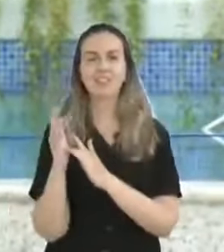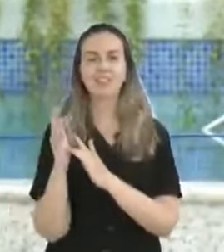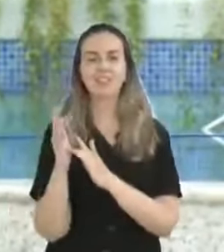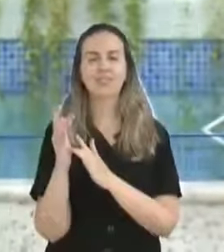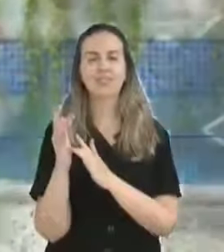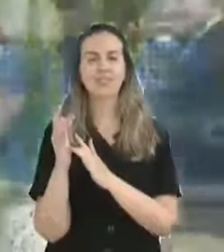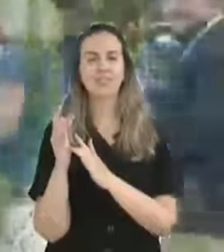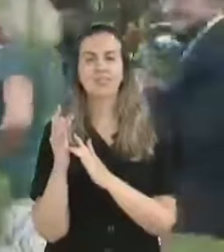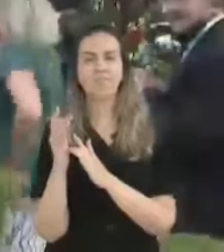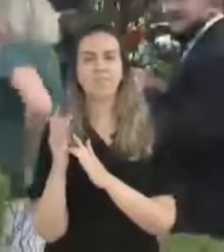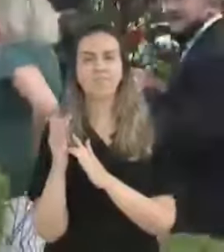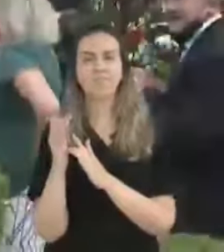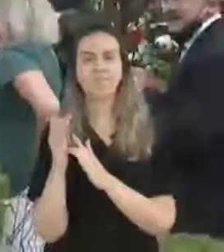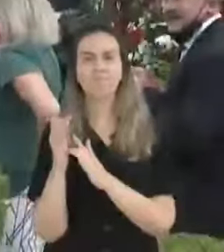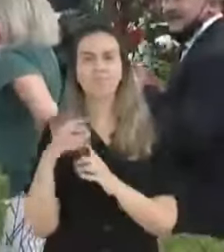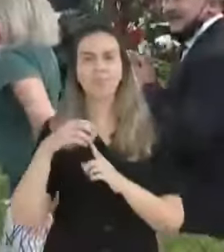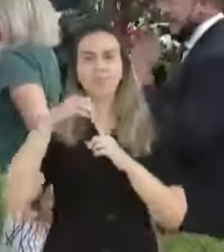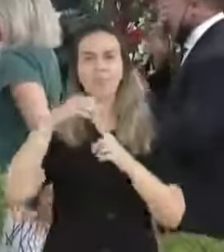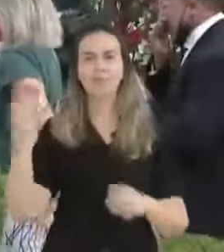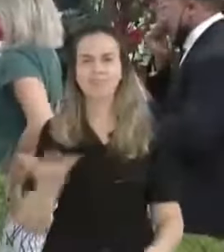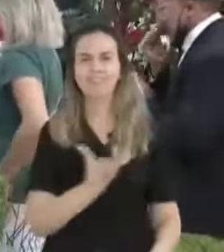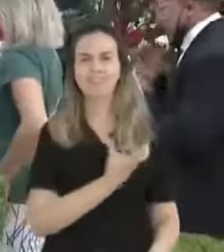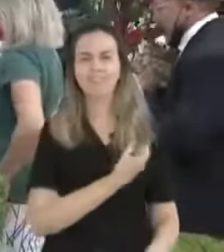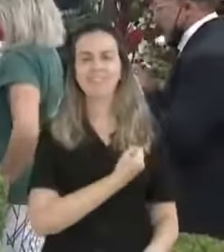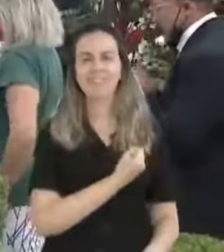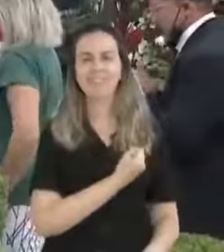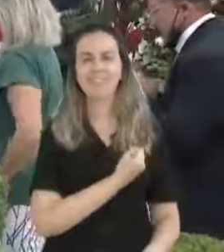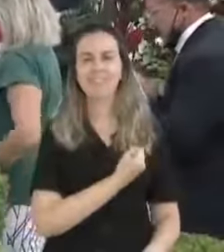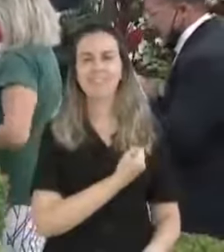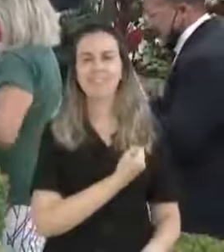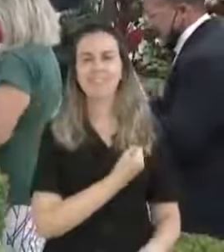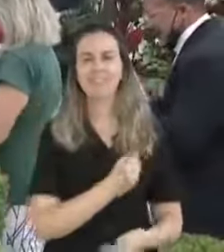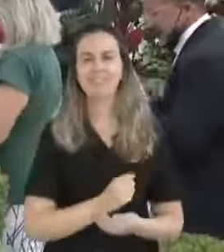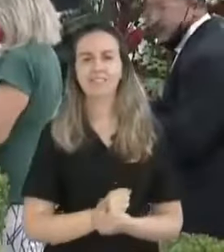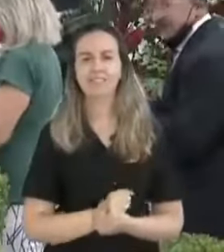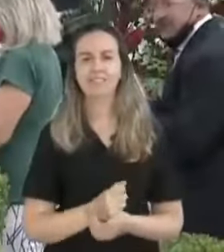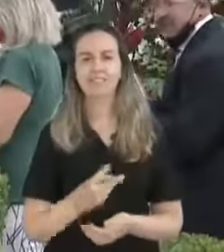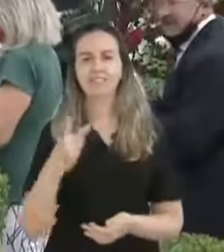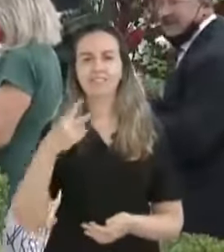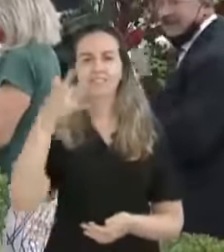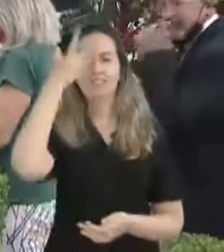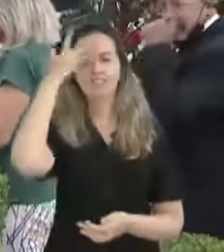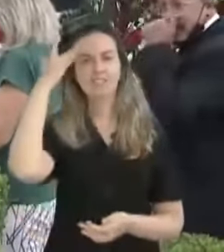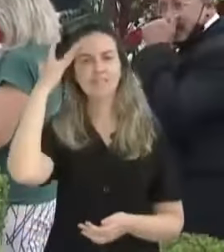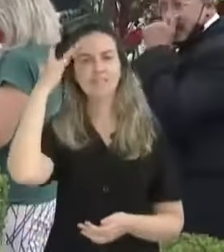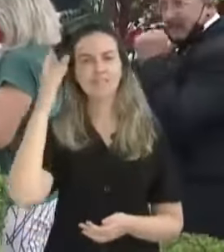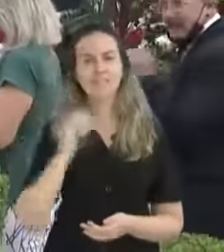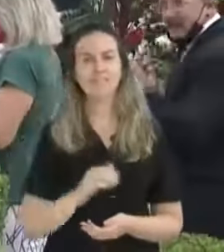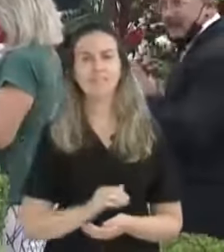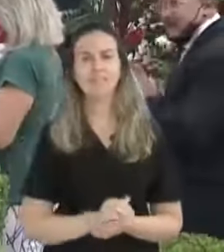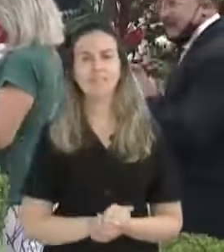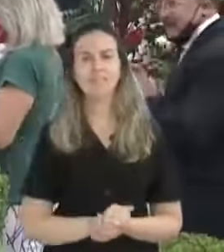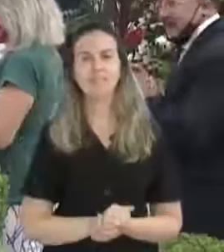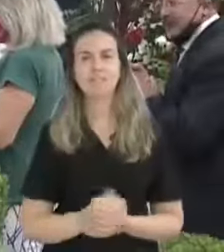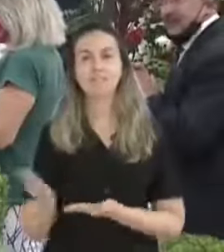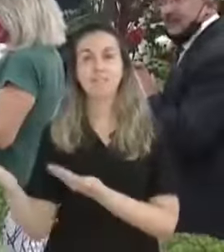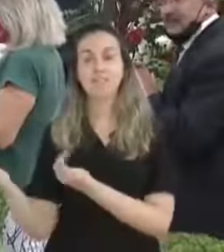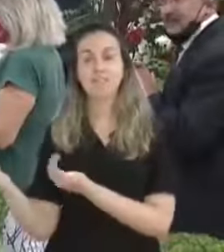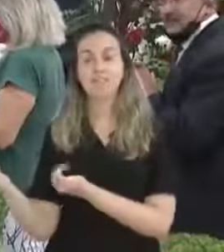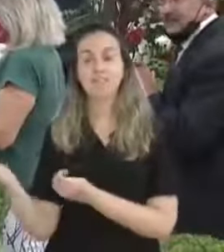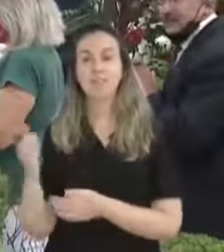Aceite Jesus como seu Salvador. Onde está a segunda pessoa?